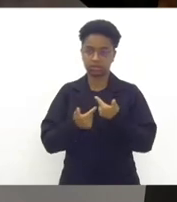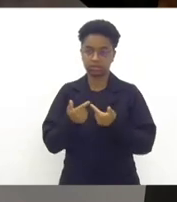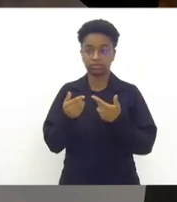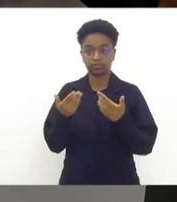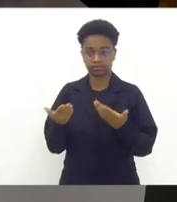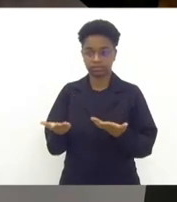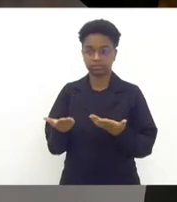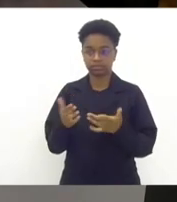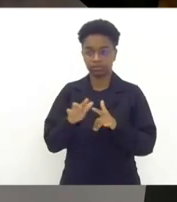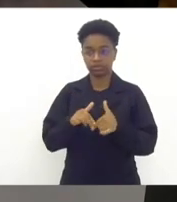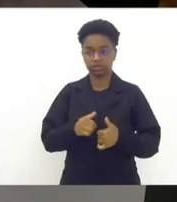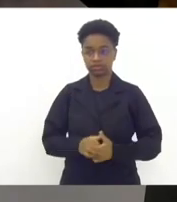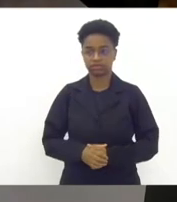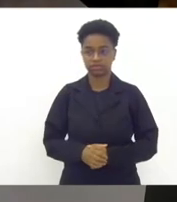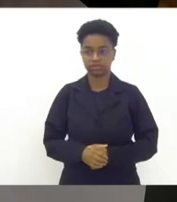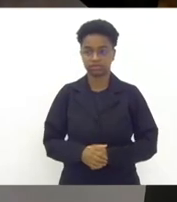Então.